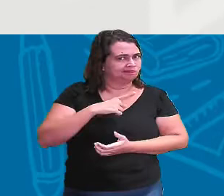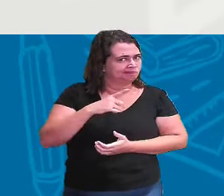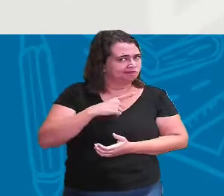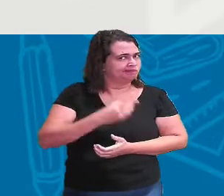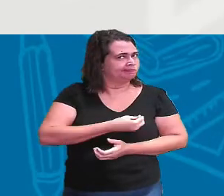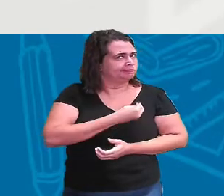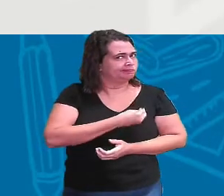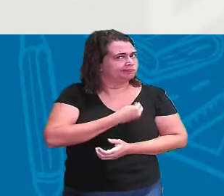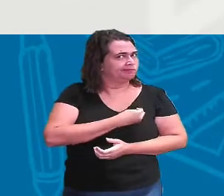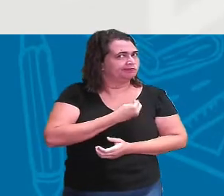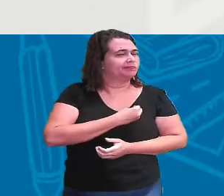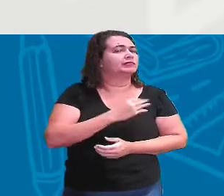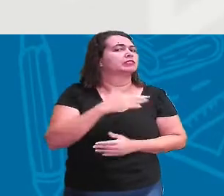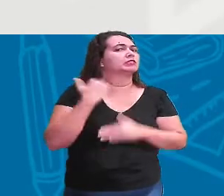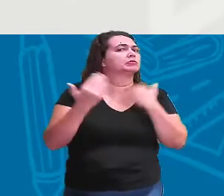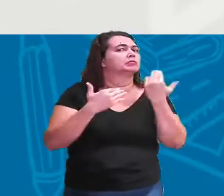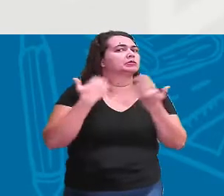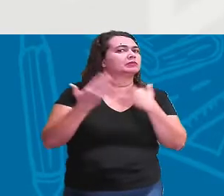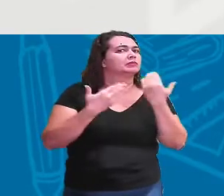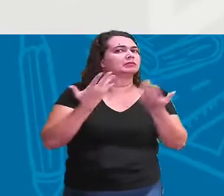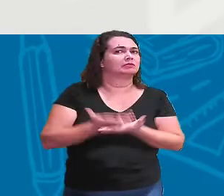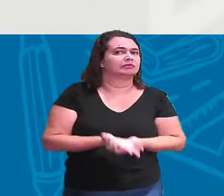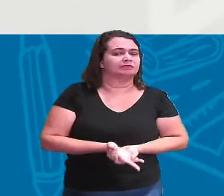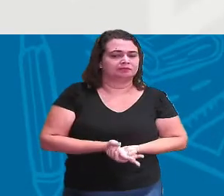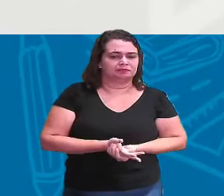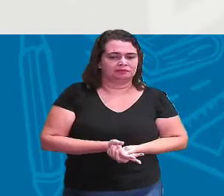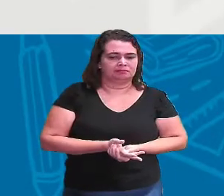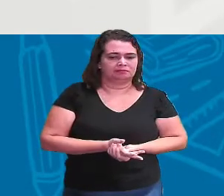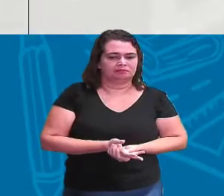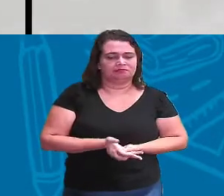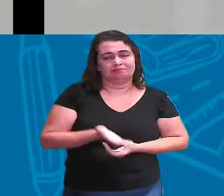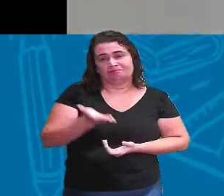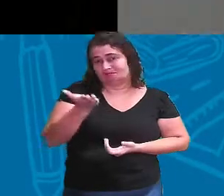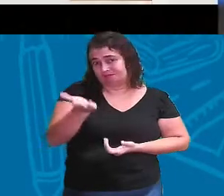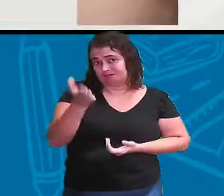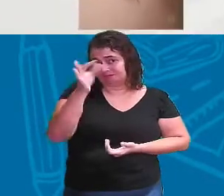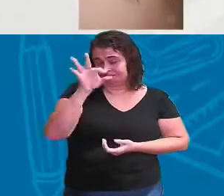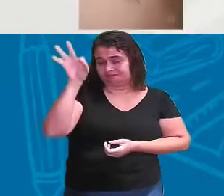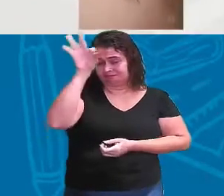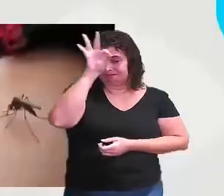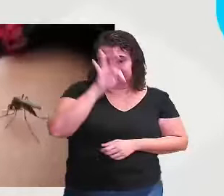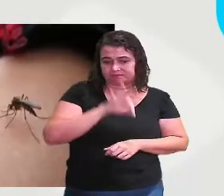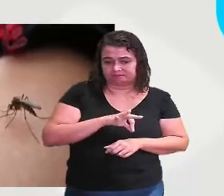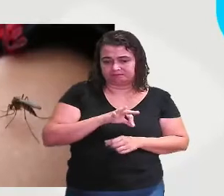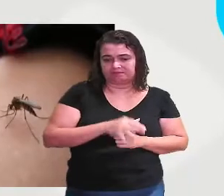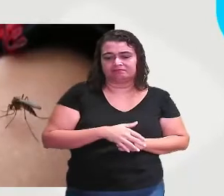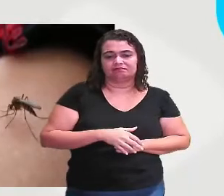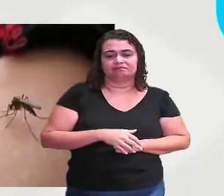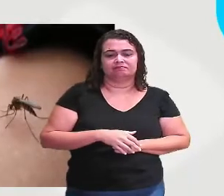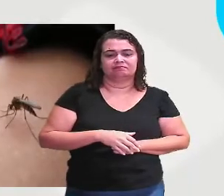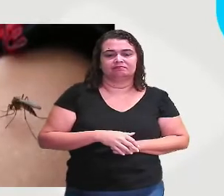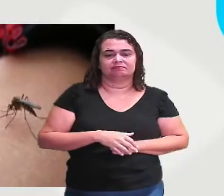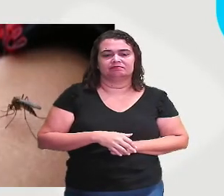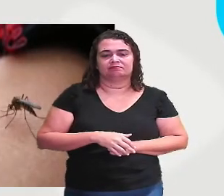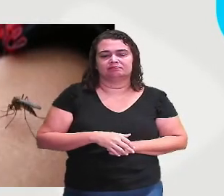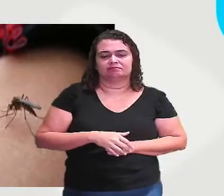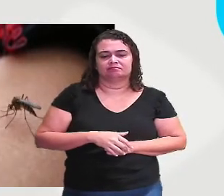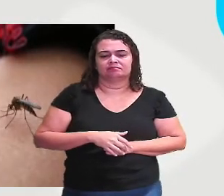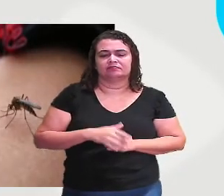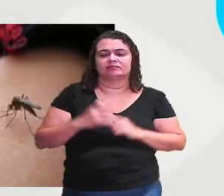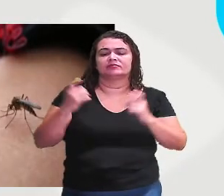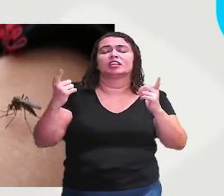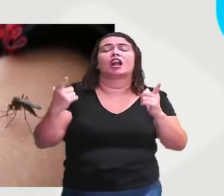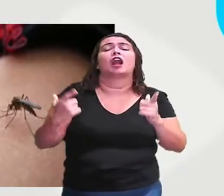nossa longevidade. Aí, ó, a gente pode citar o exemplo dos insetos. E de onde vem essa informação? Vem justamente de